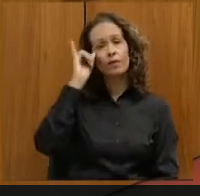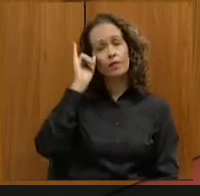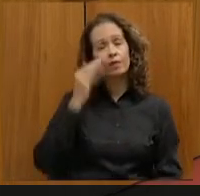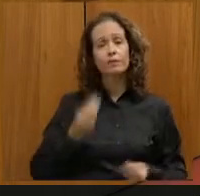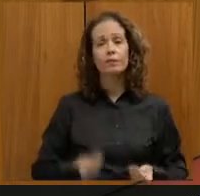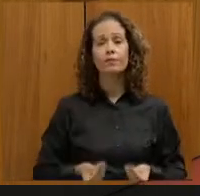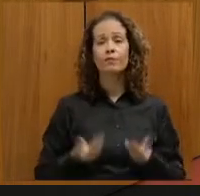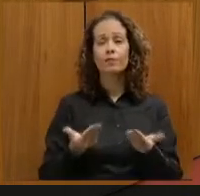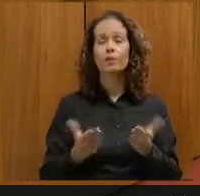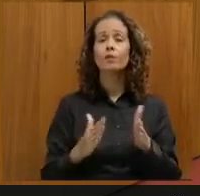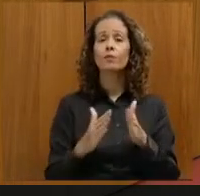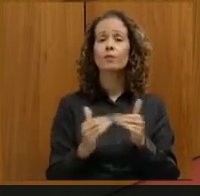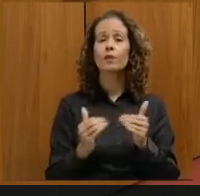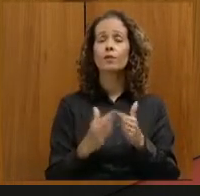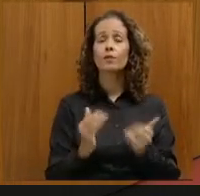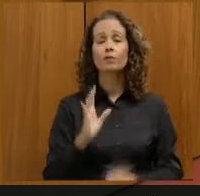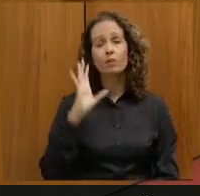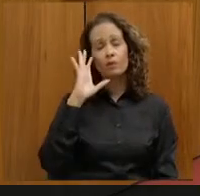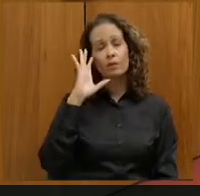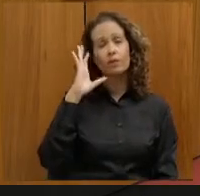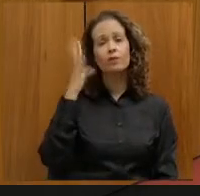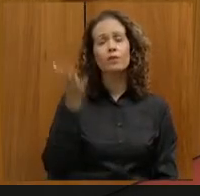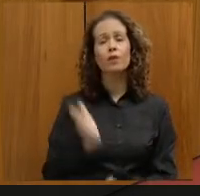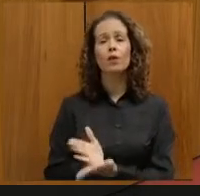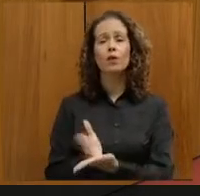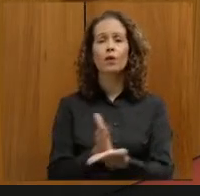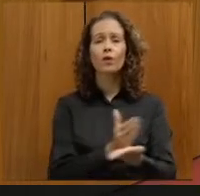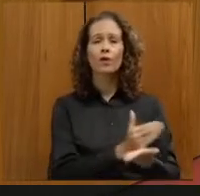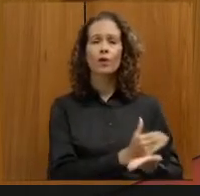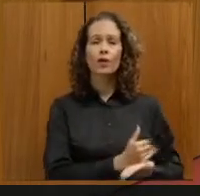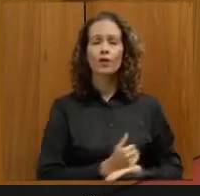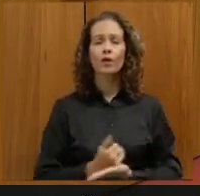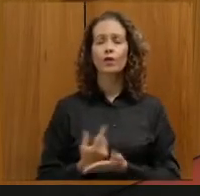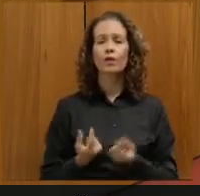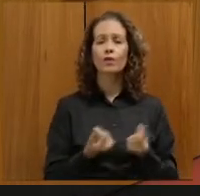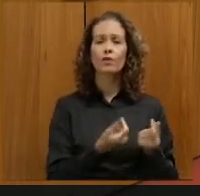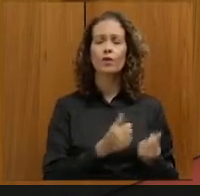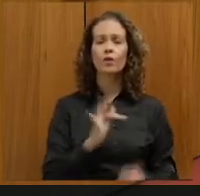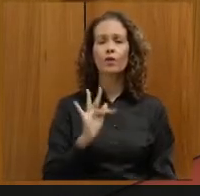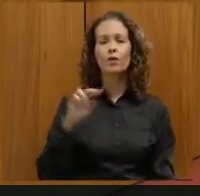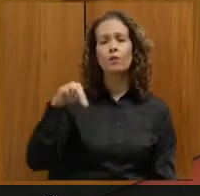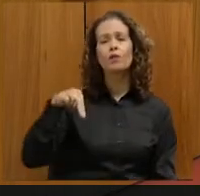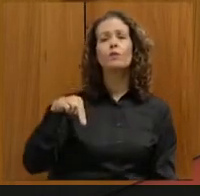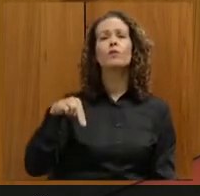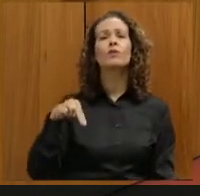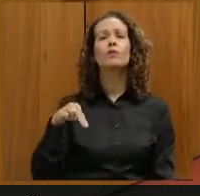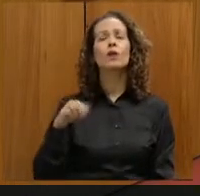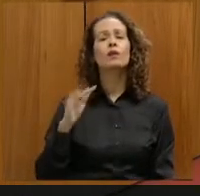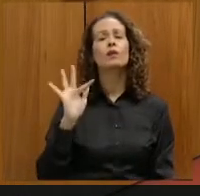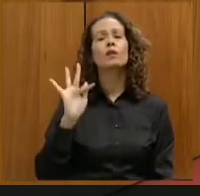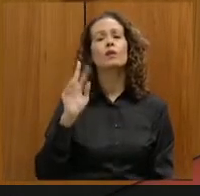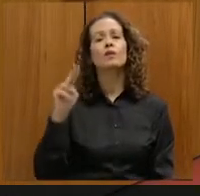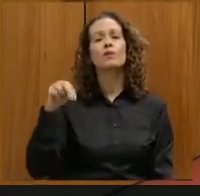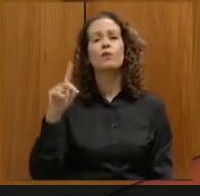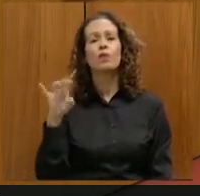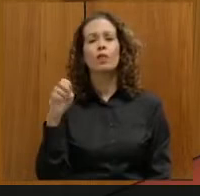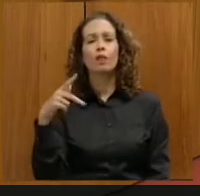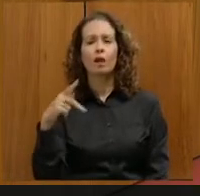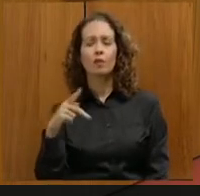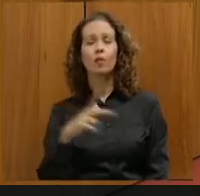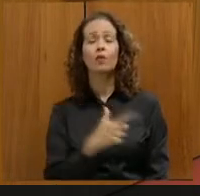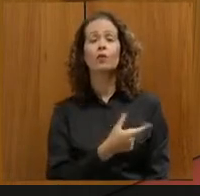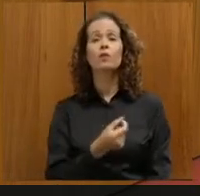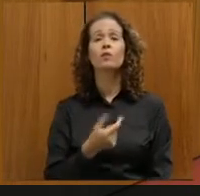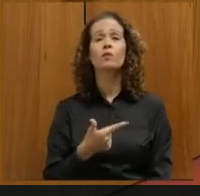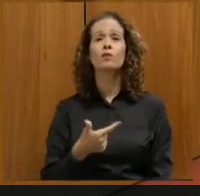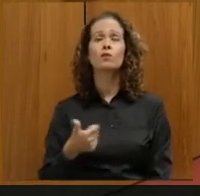pedido de providências para o rateio os recursos do fundeb de 2021 aos profissionais de